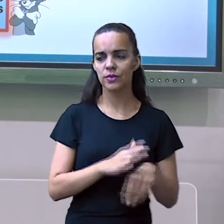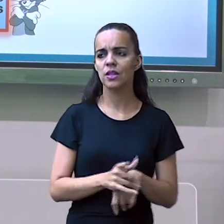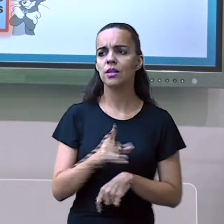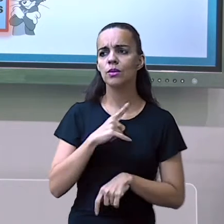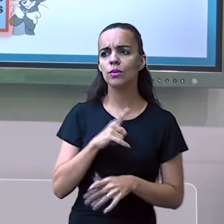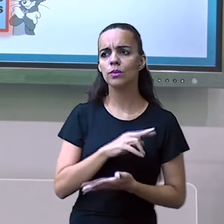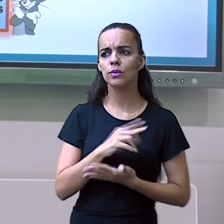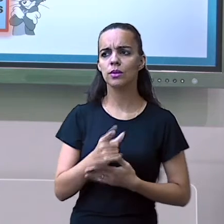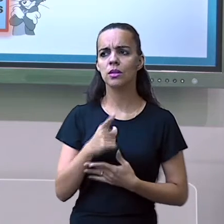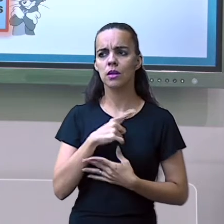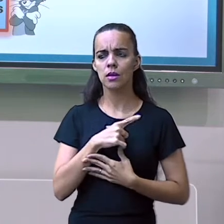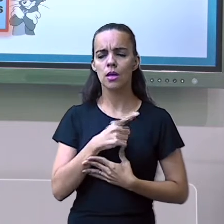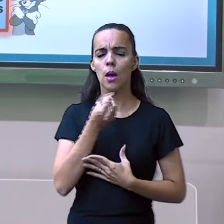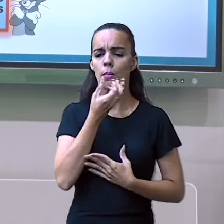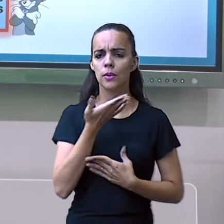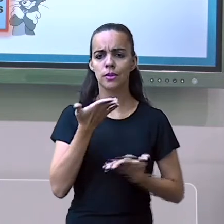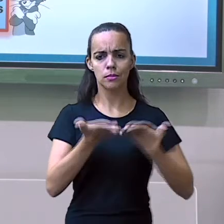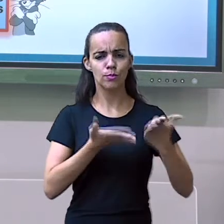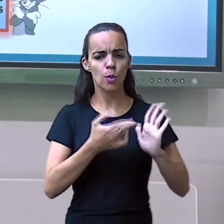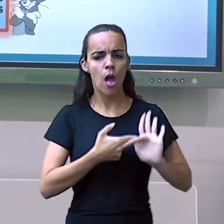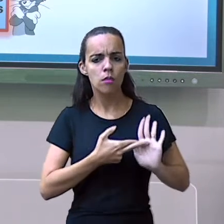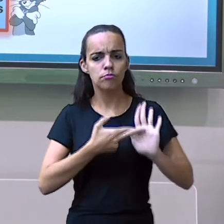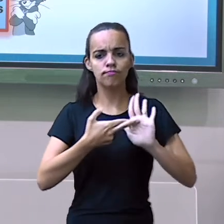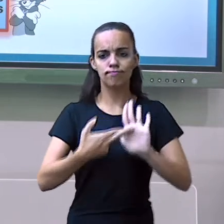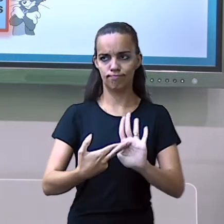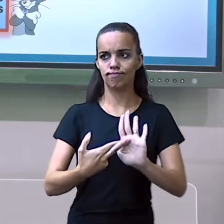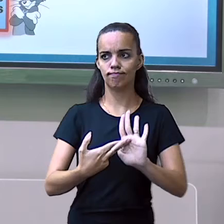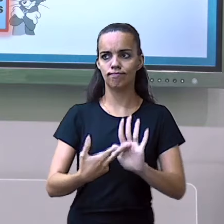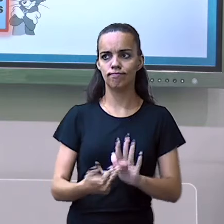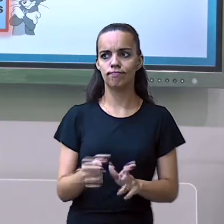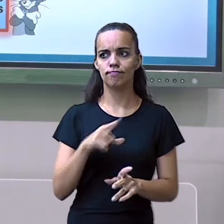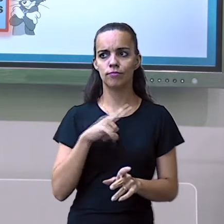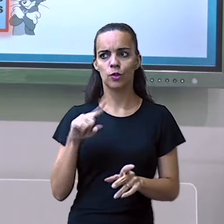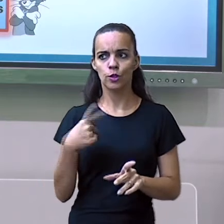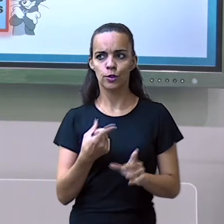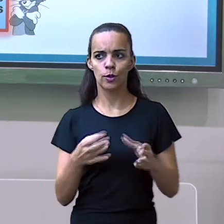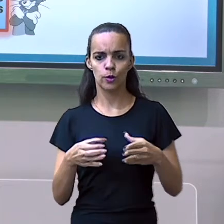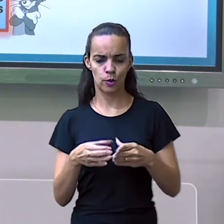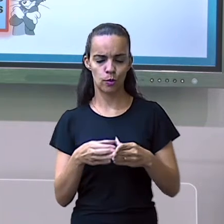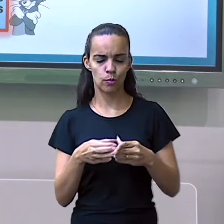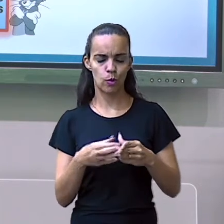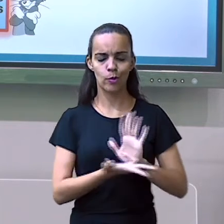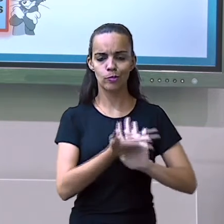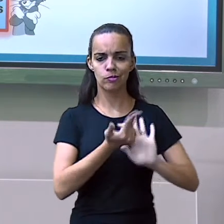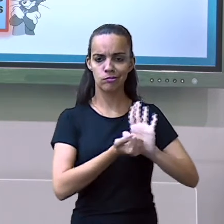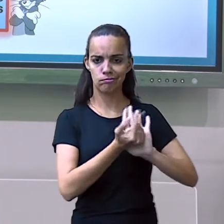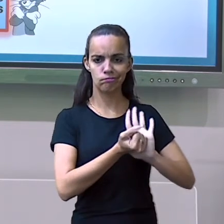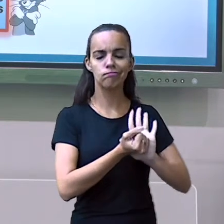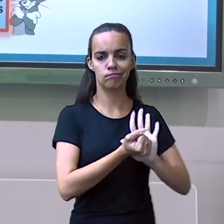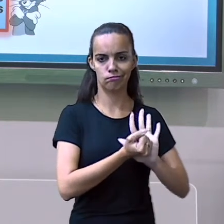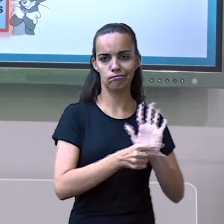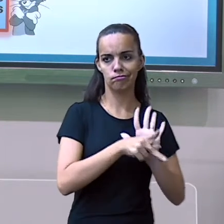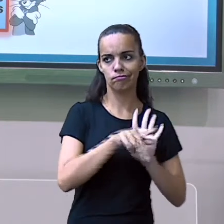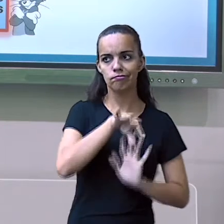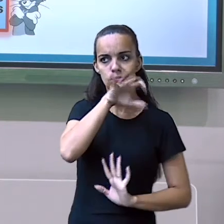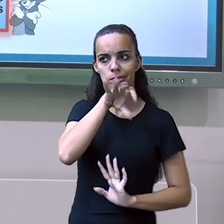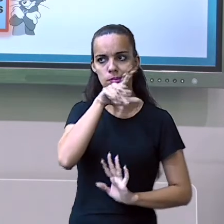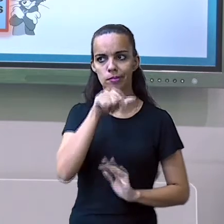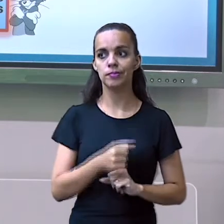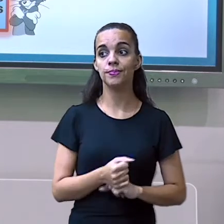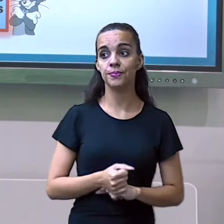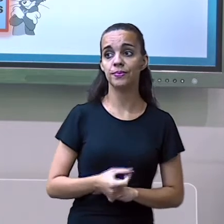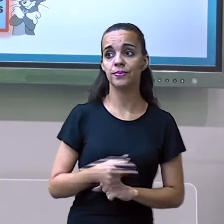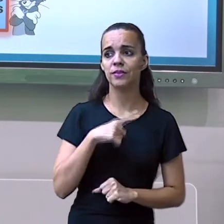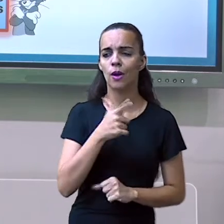tempo, muito bem representados pela indústria de animação, servindo como fonte